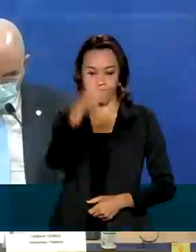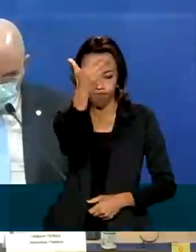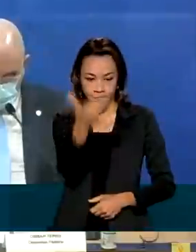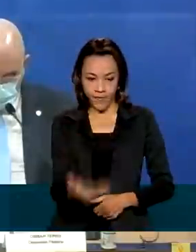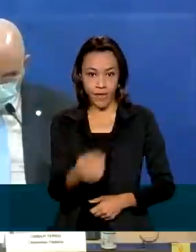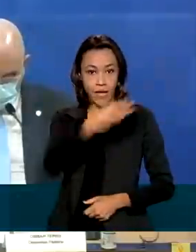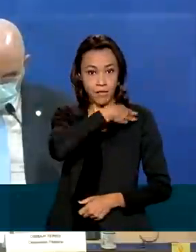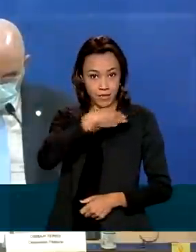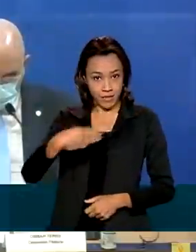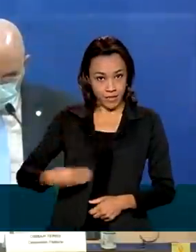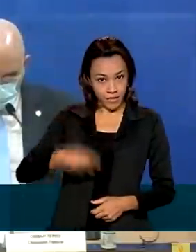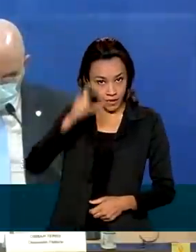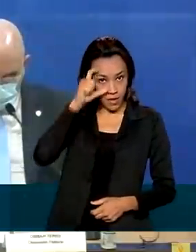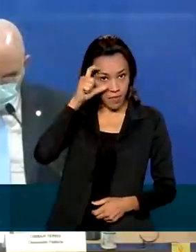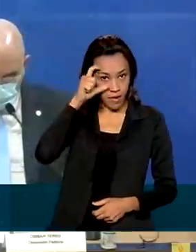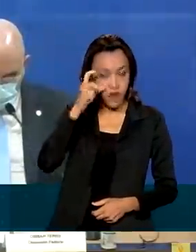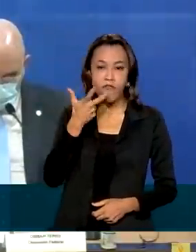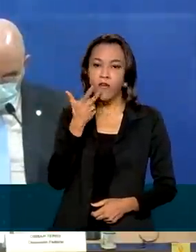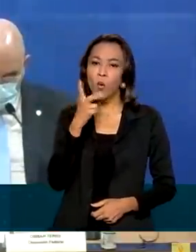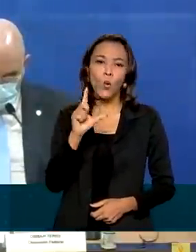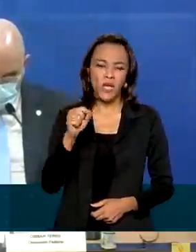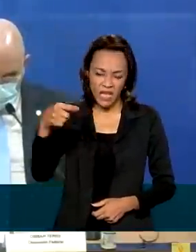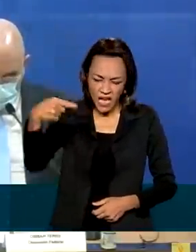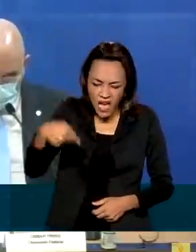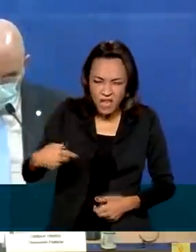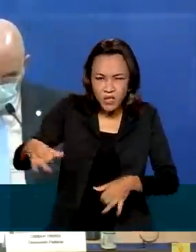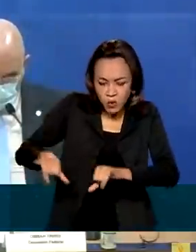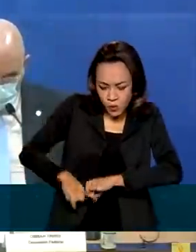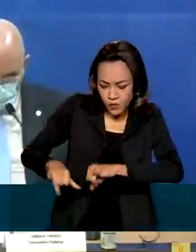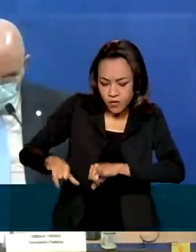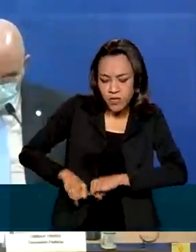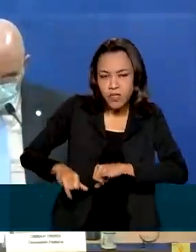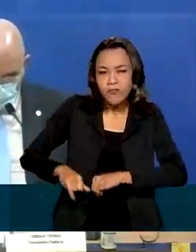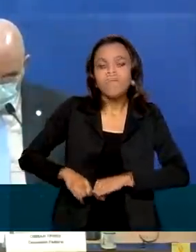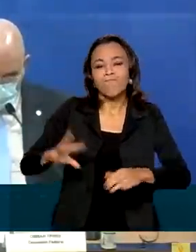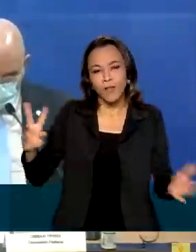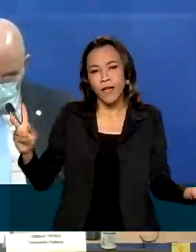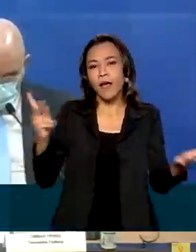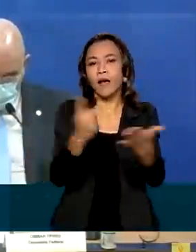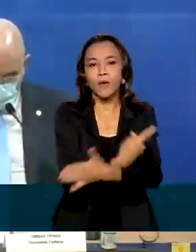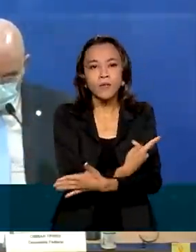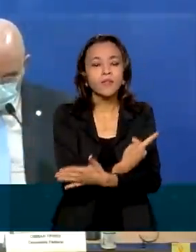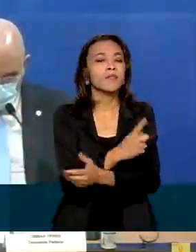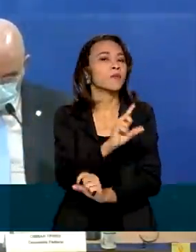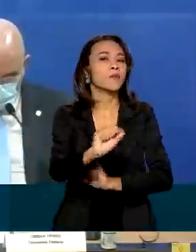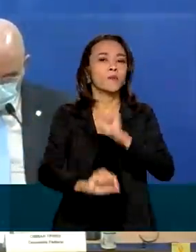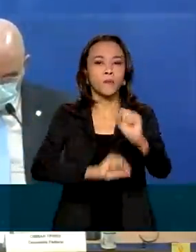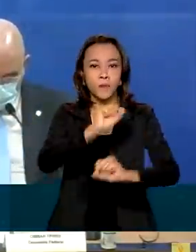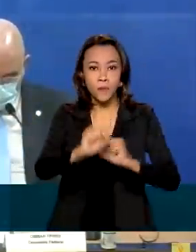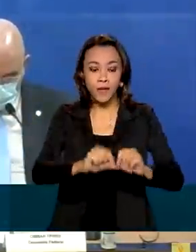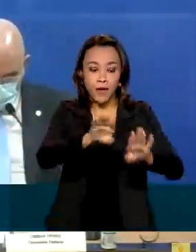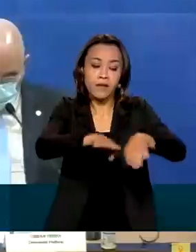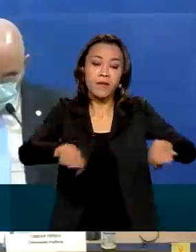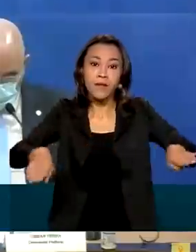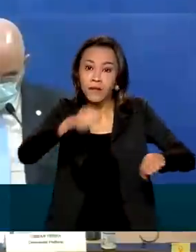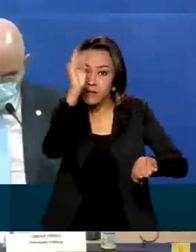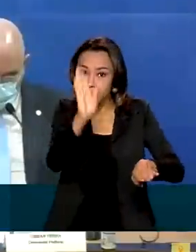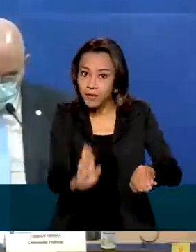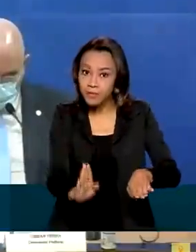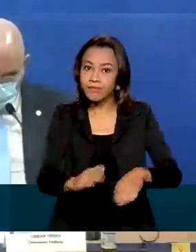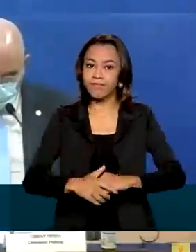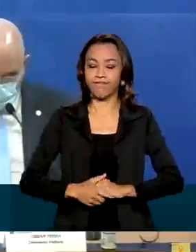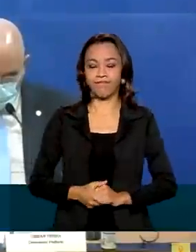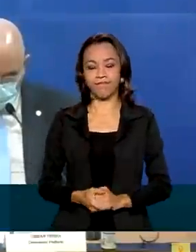Damaris Alves alerta que esse sofrimento também tem atingido cada vez mais as crianças